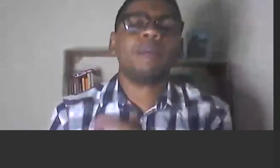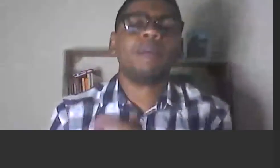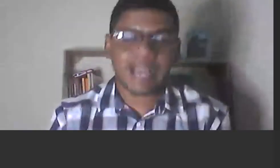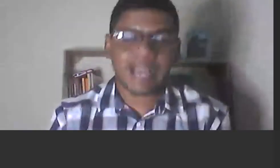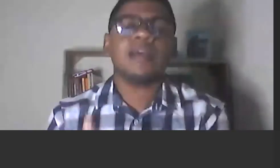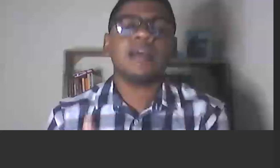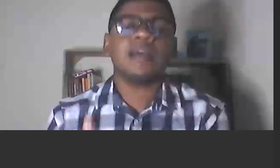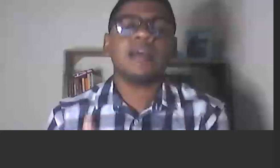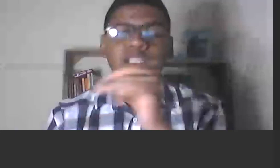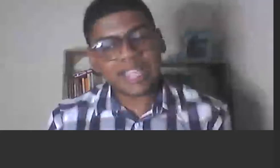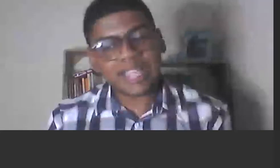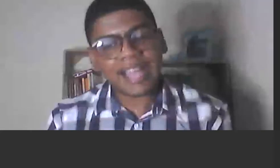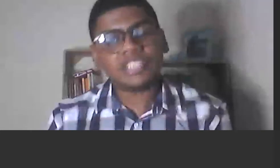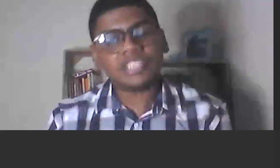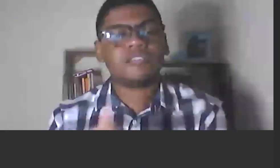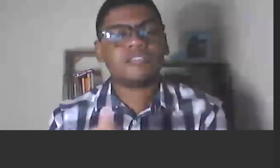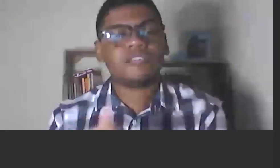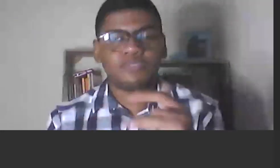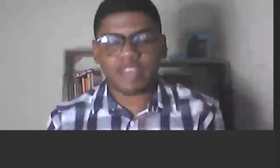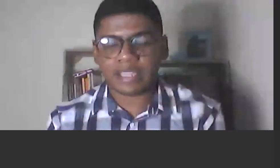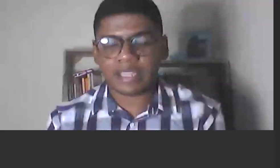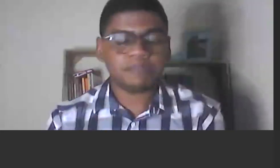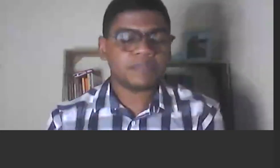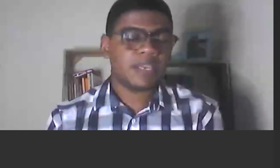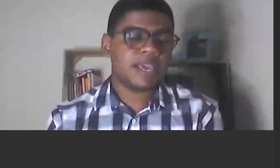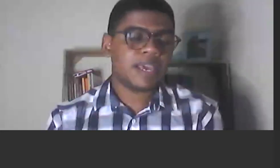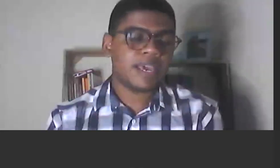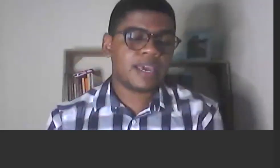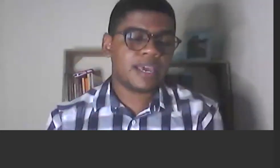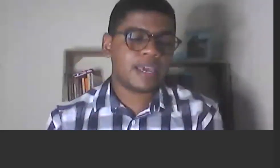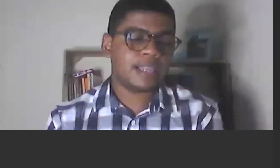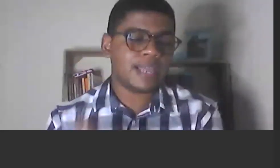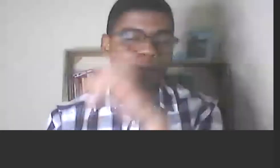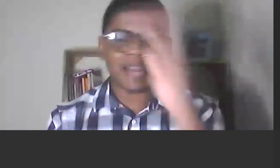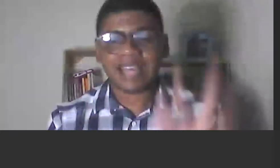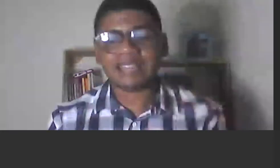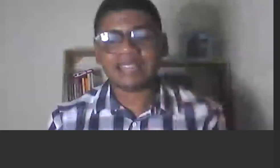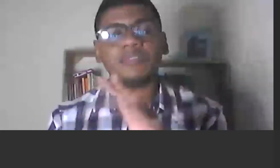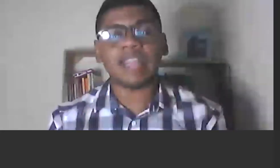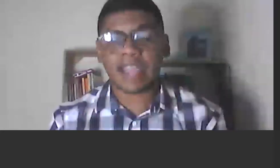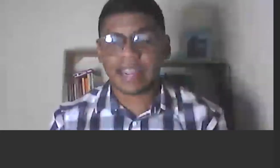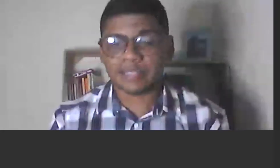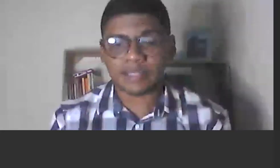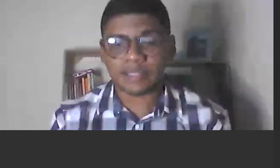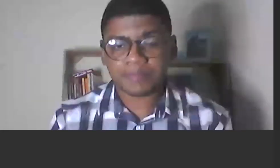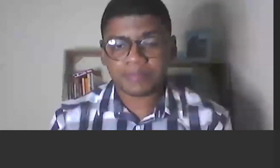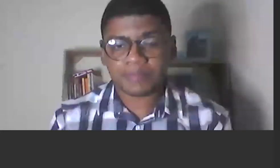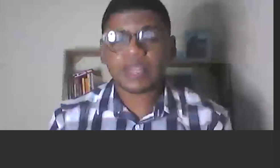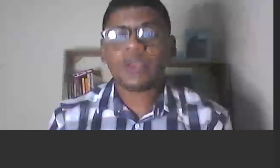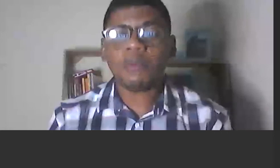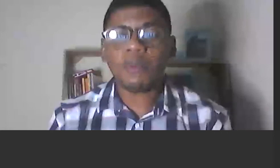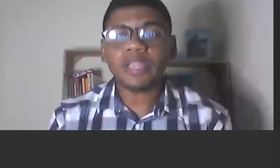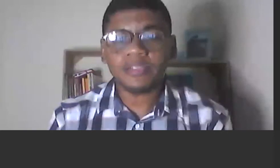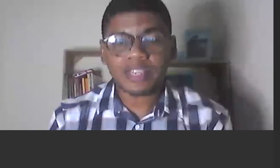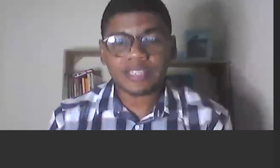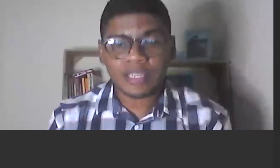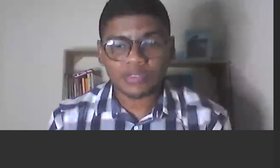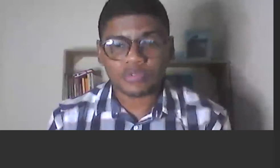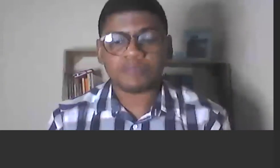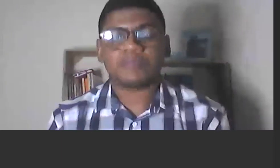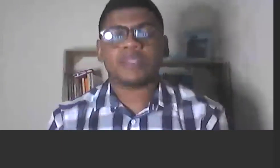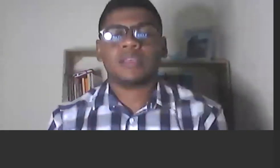vão me acompanhar numa atividade que vai ser feita na praça em São Fidélis. Como eu